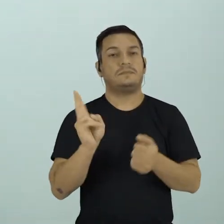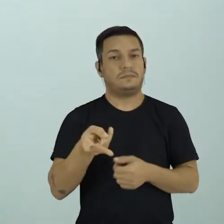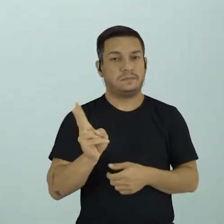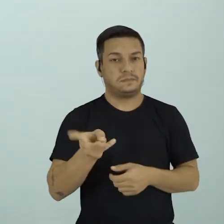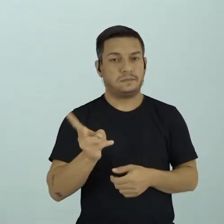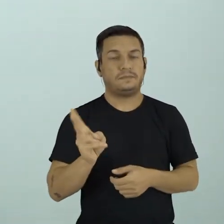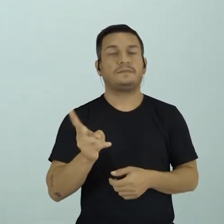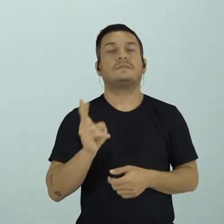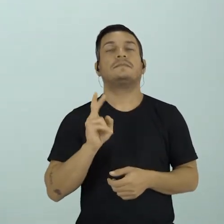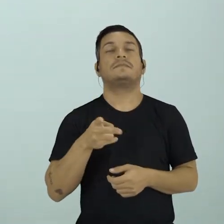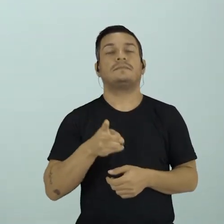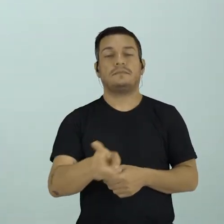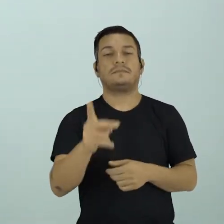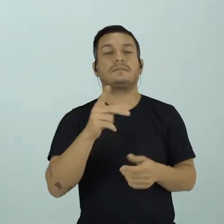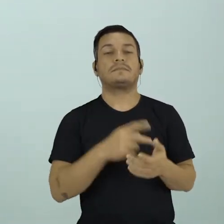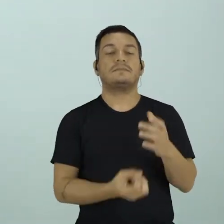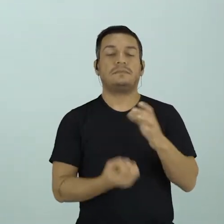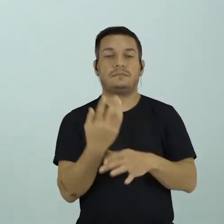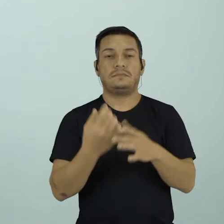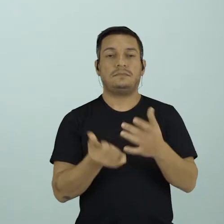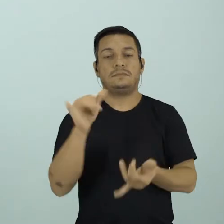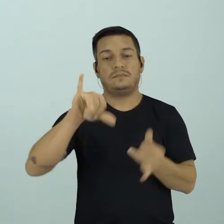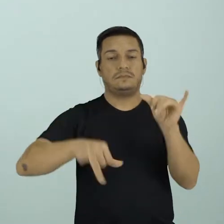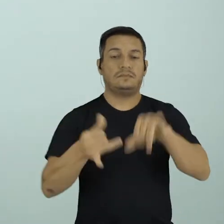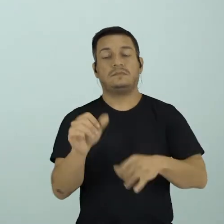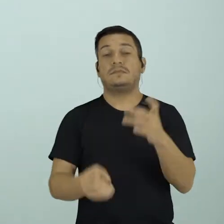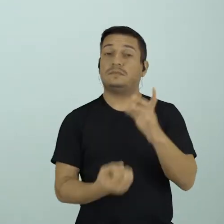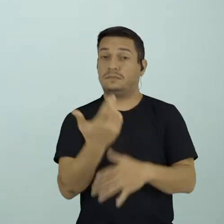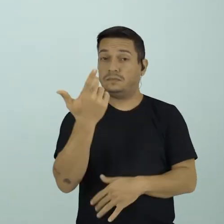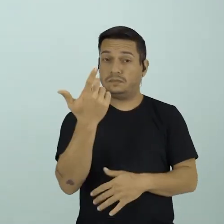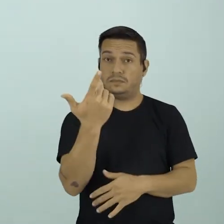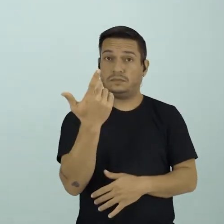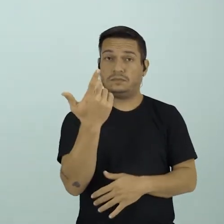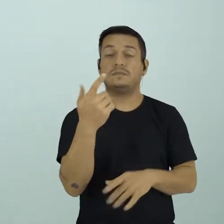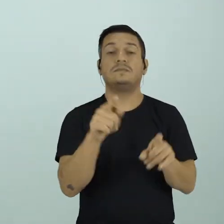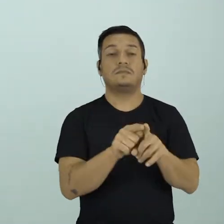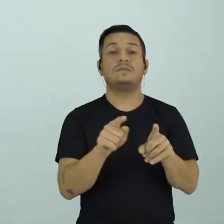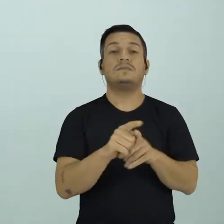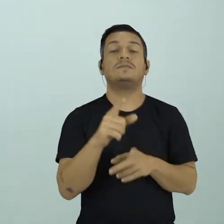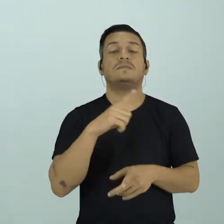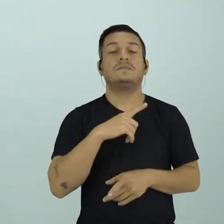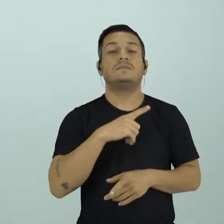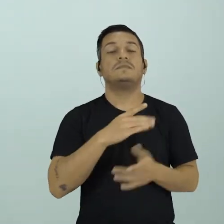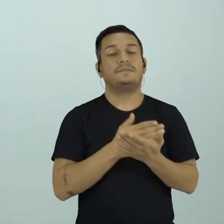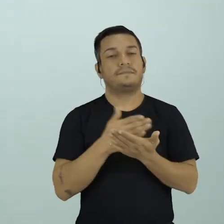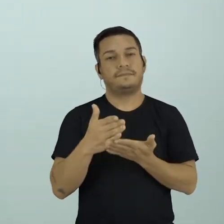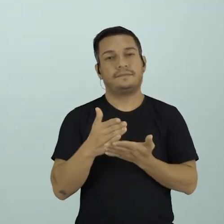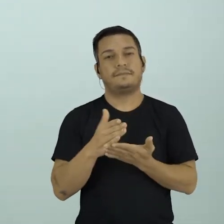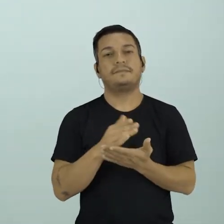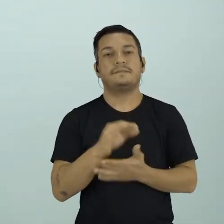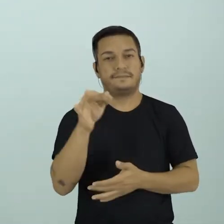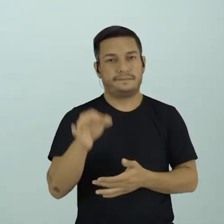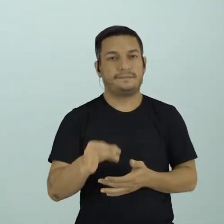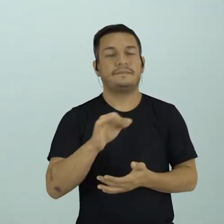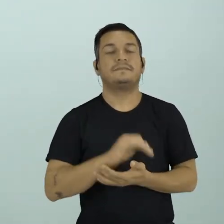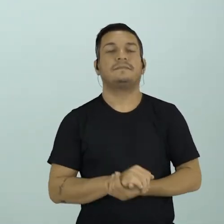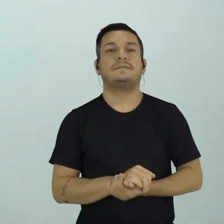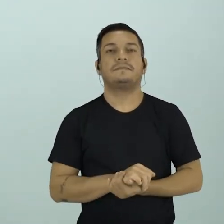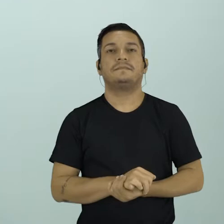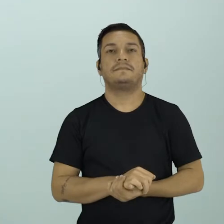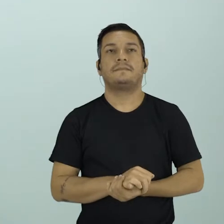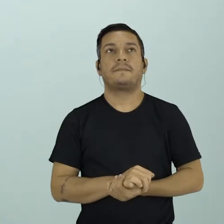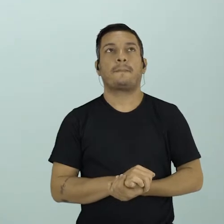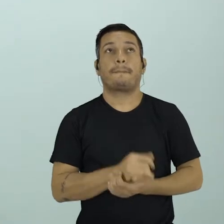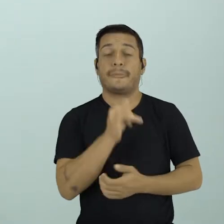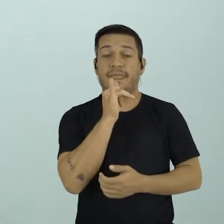constante dessa substância, há o surgimento de outra substância, além da que havia no início, correto?